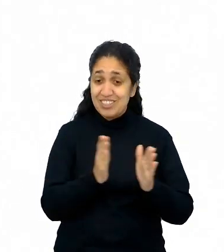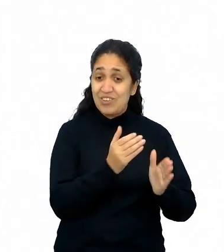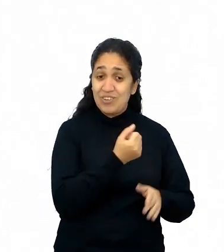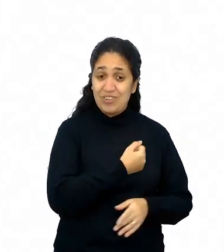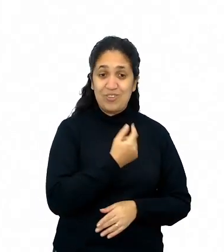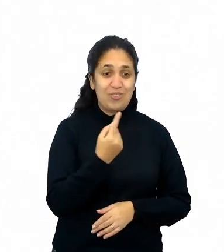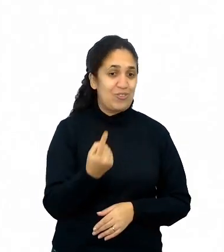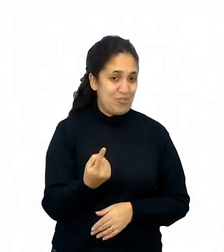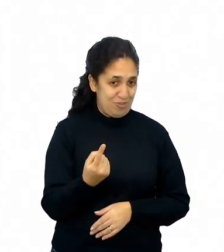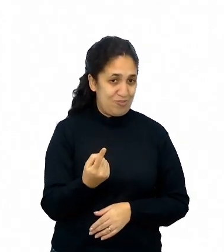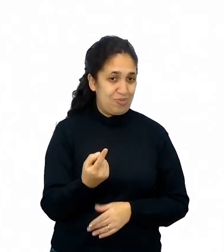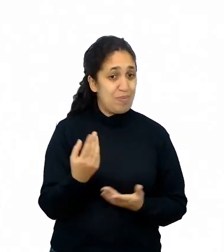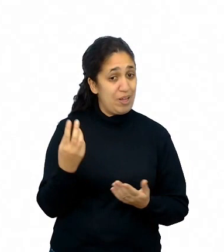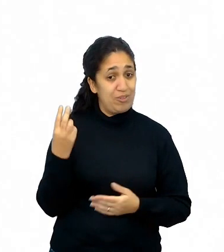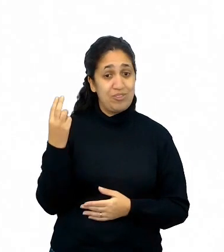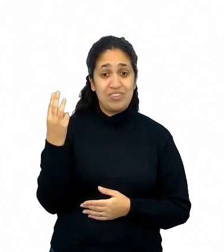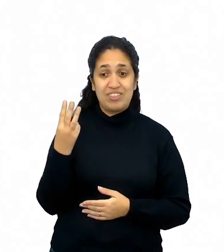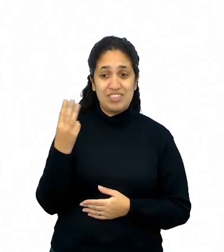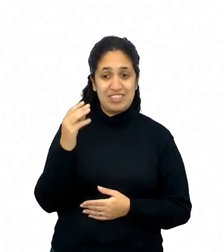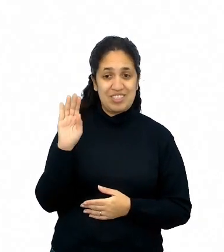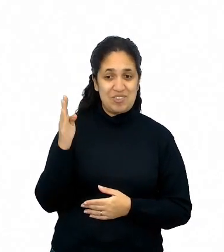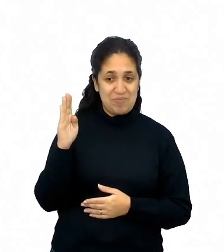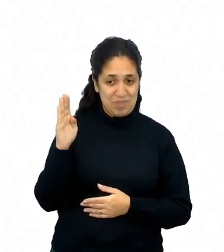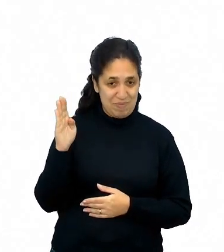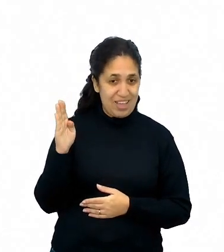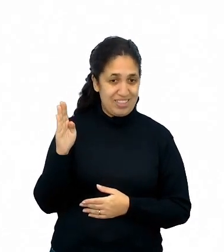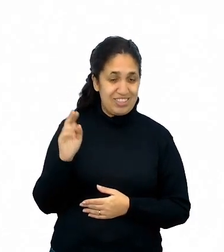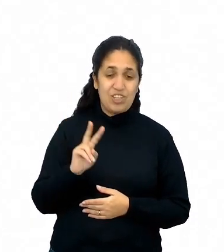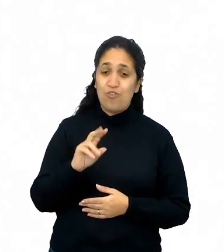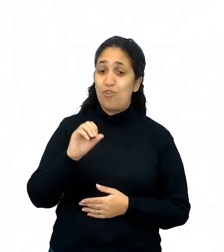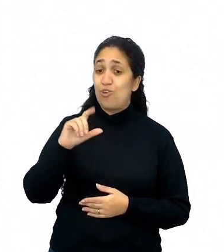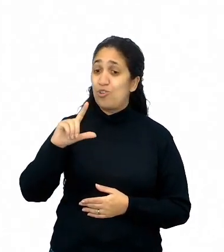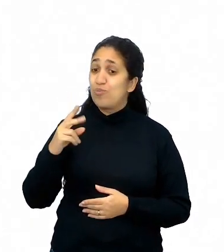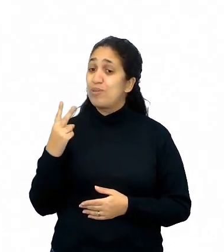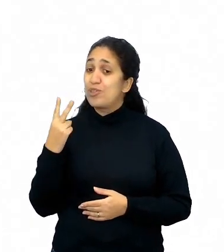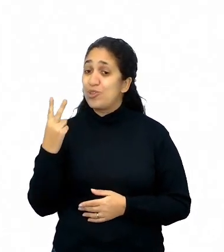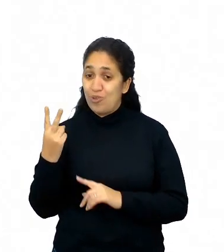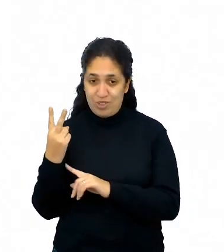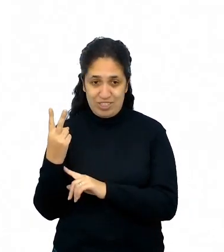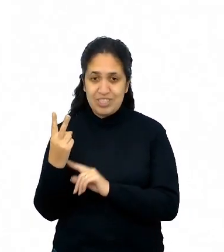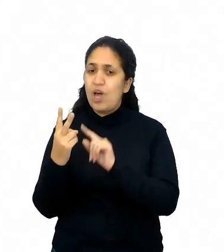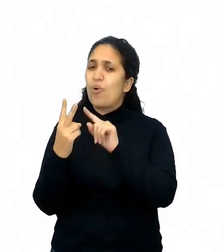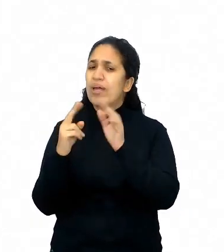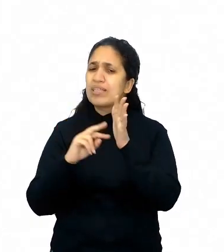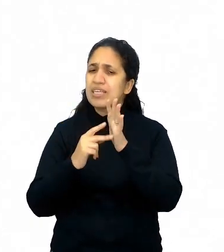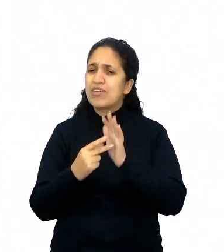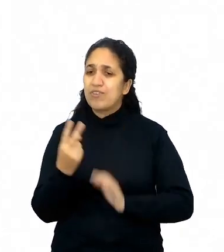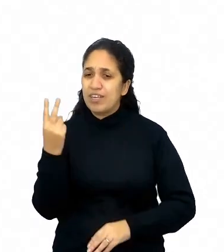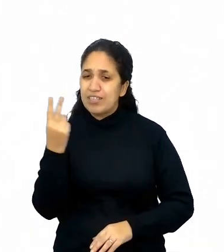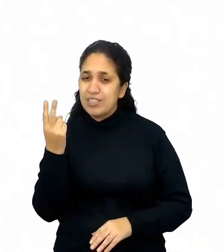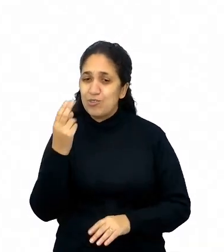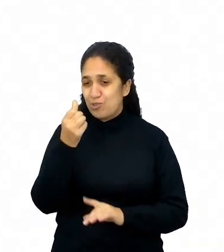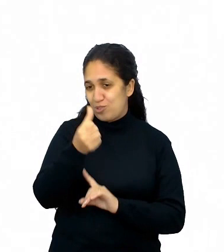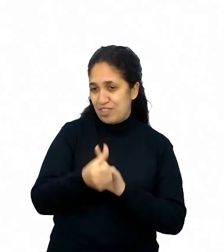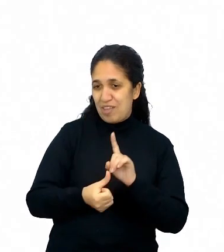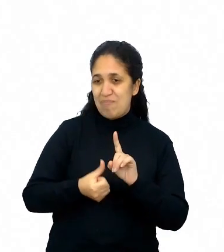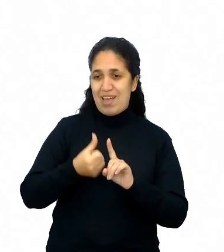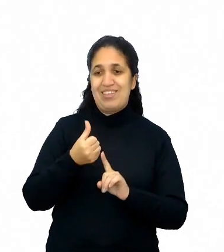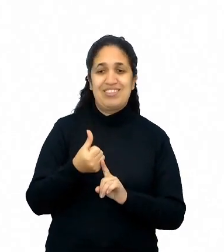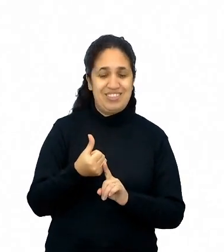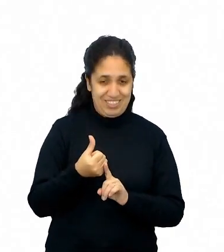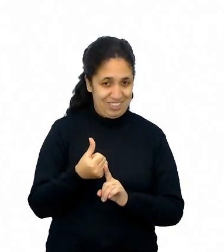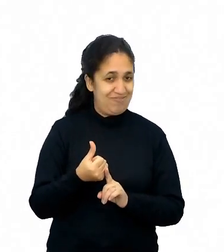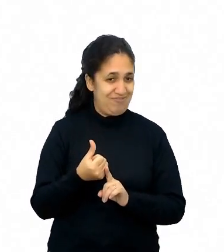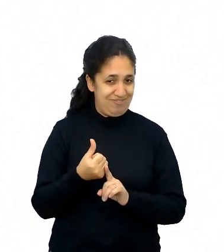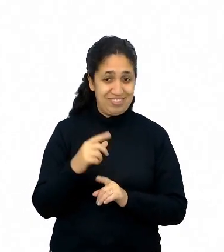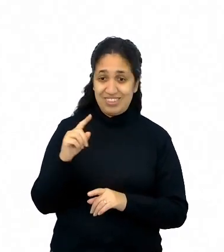atividade 1 para o terceiro bimestre, que é o volume 2. Volume 2 quer dizer segundo semestre. E depois disso, tem lá